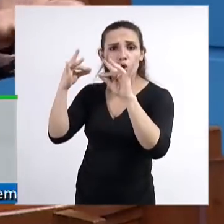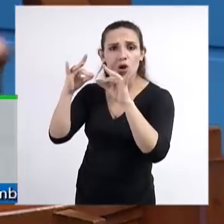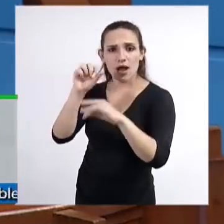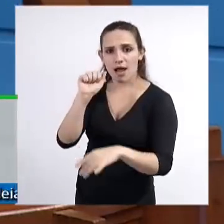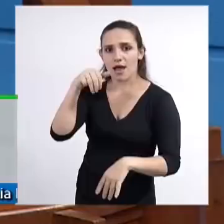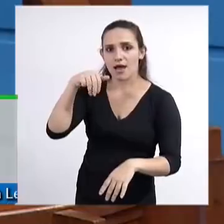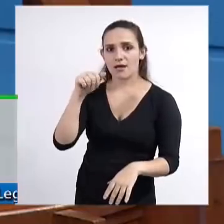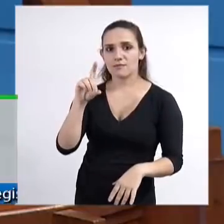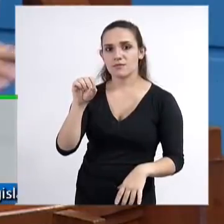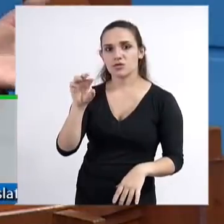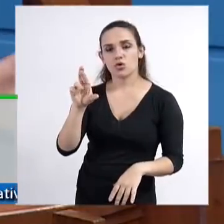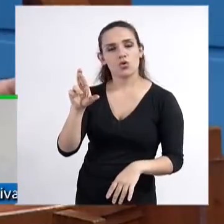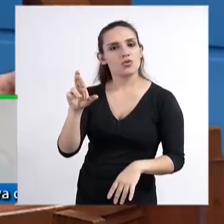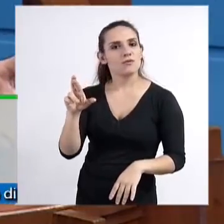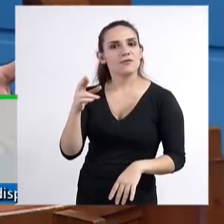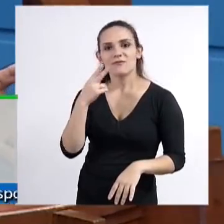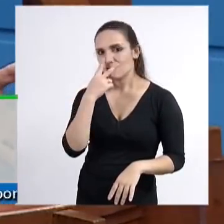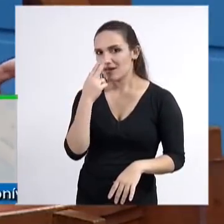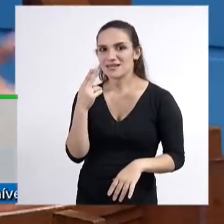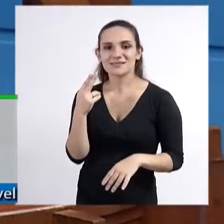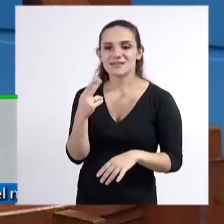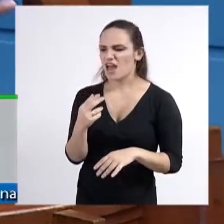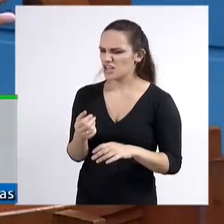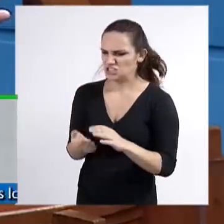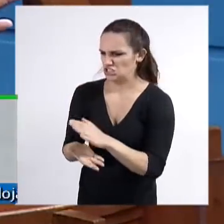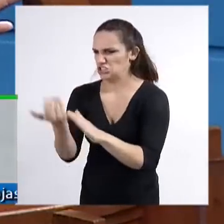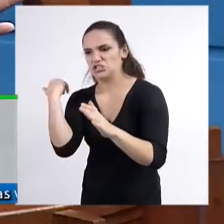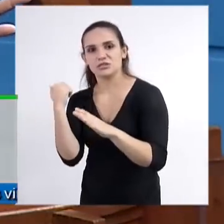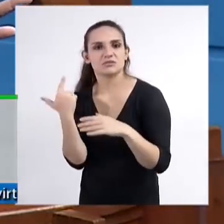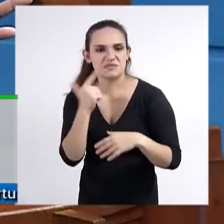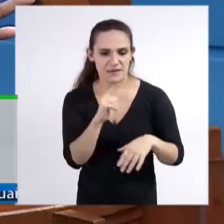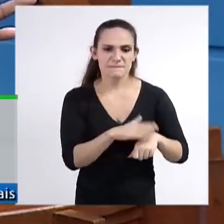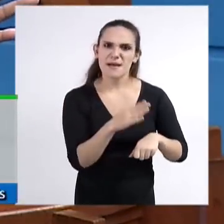dos 400 quilos mês. Fica parecendo isso. Ora,